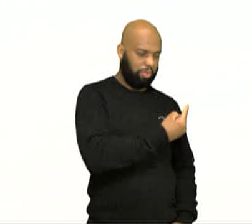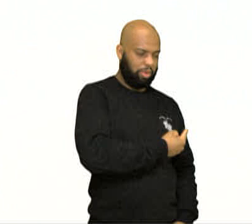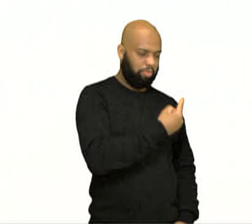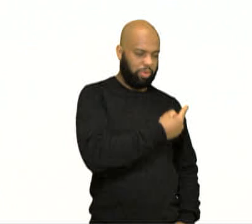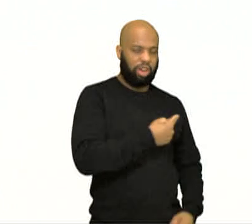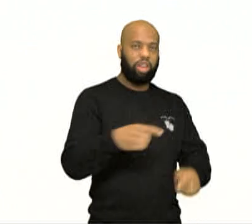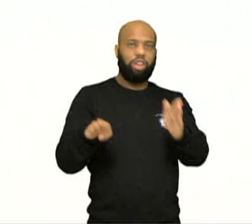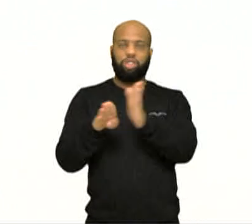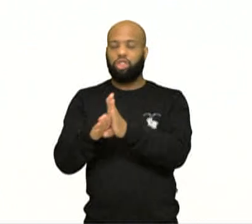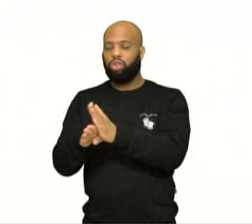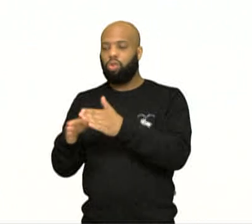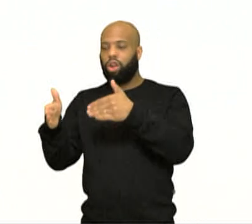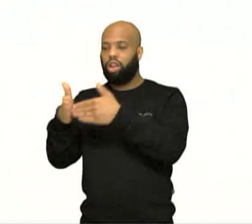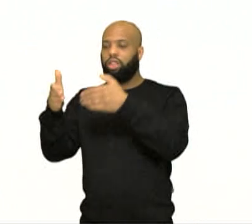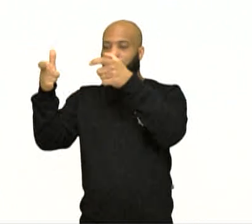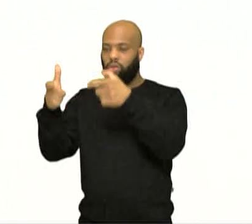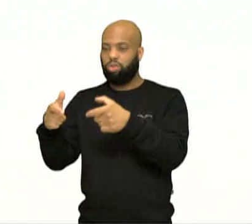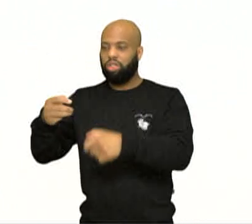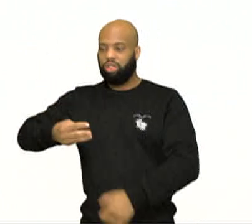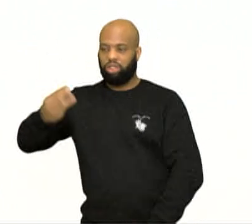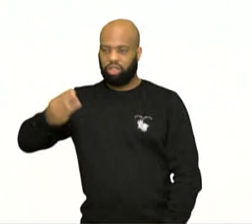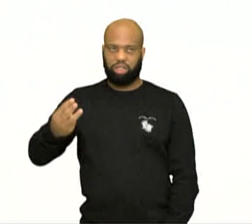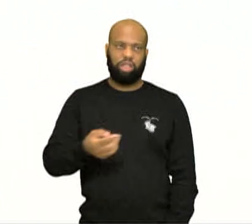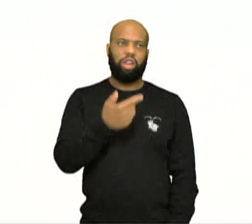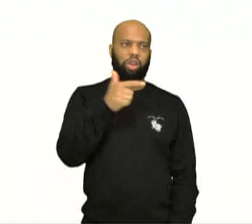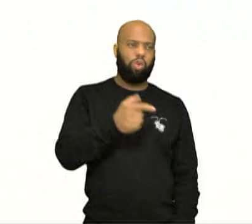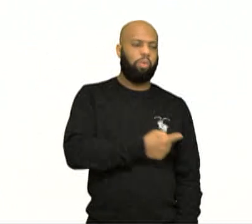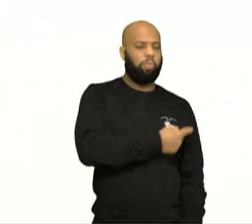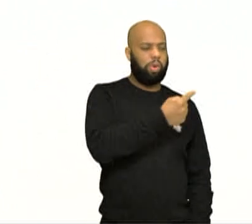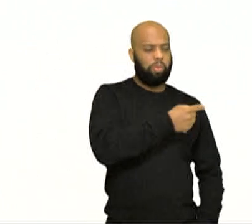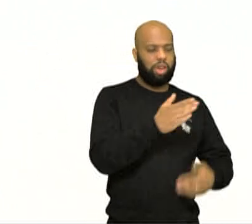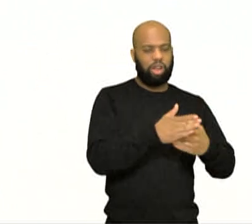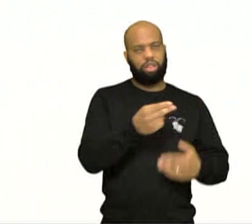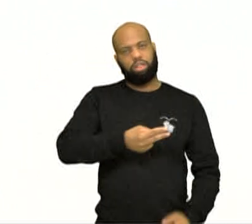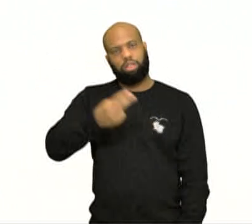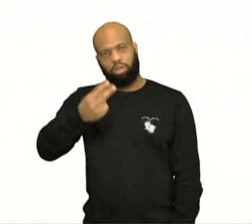até a terceira superfície. As outras, ó, vai da primeira para a segunda,